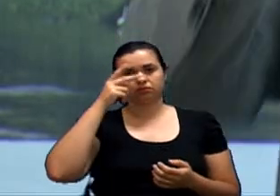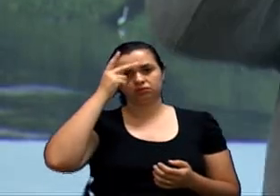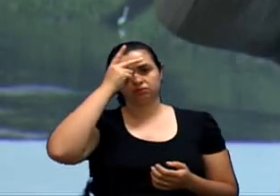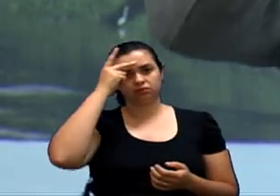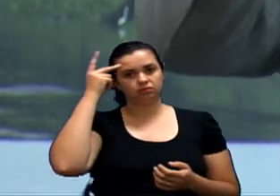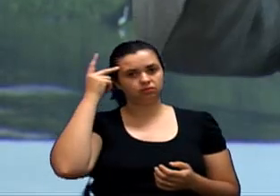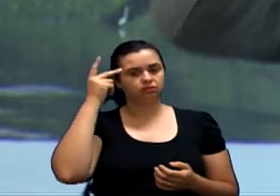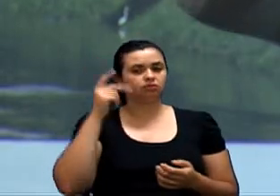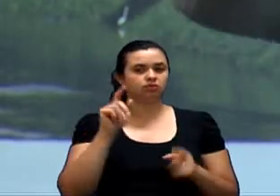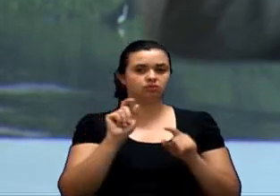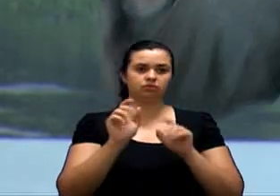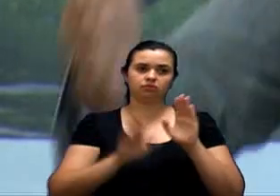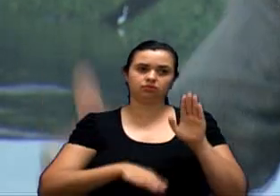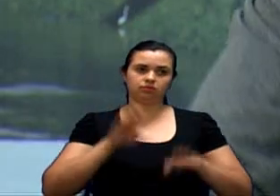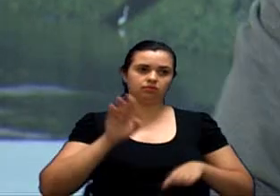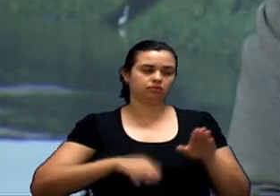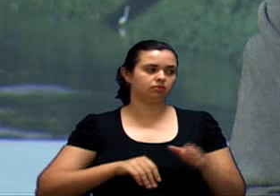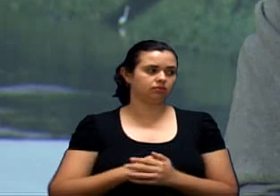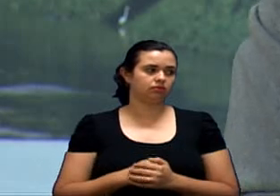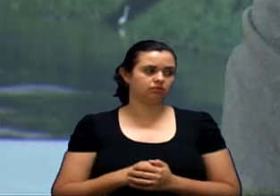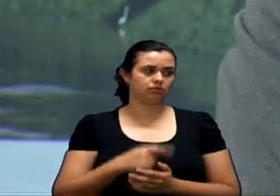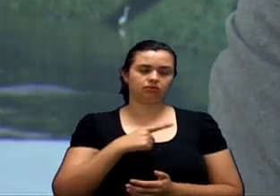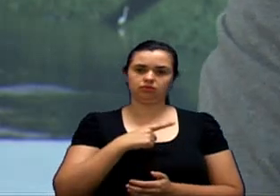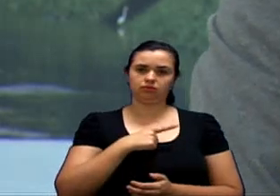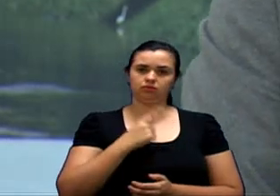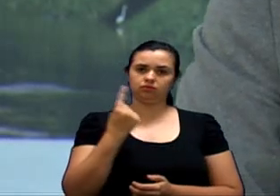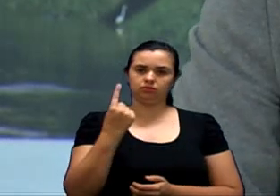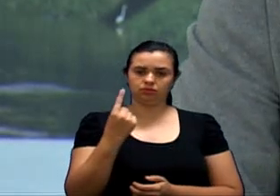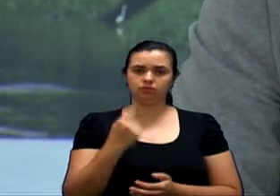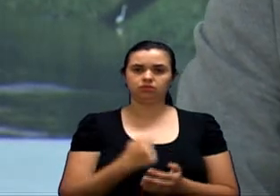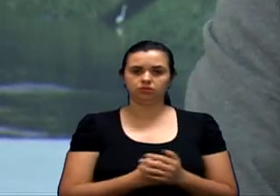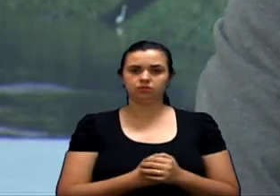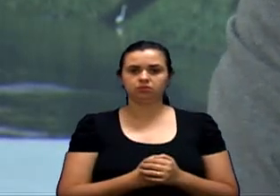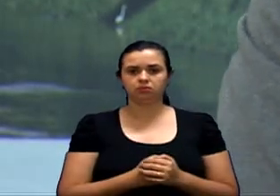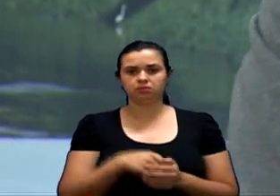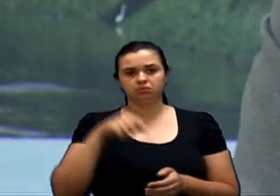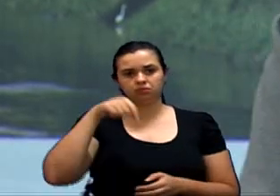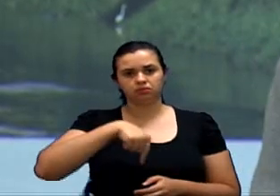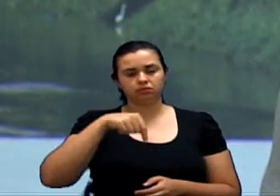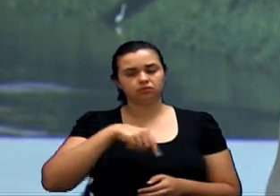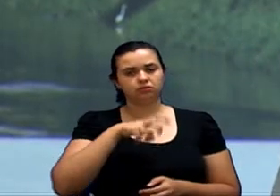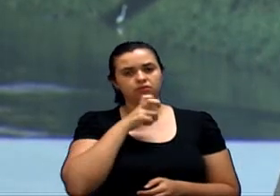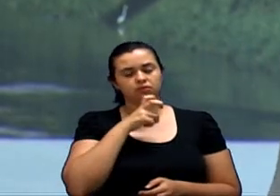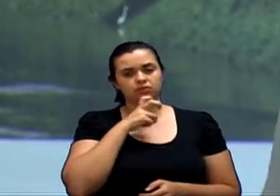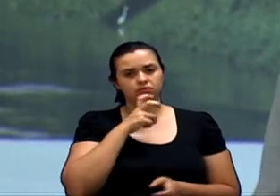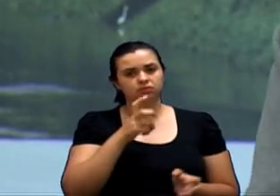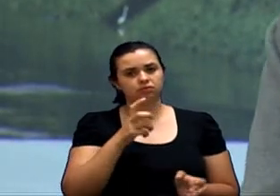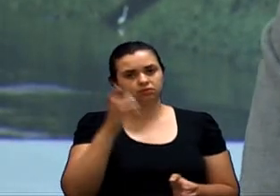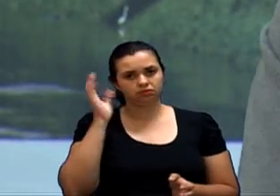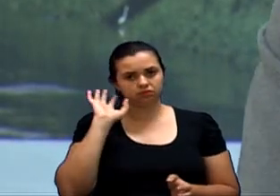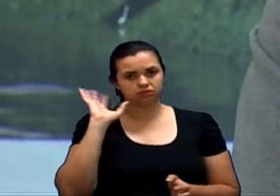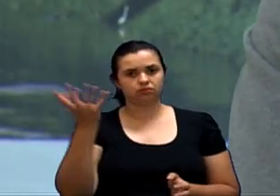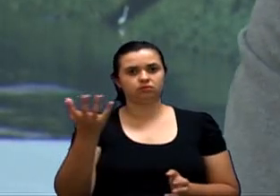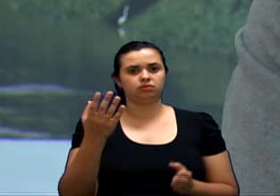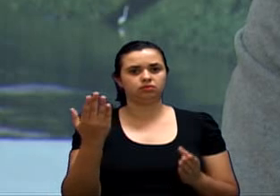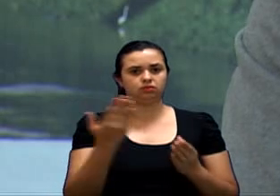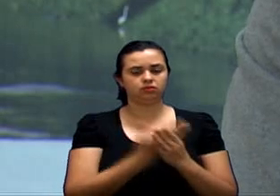como é o caso da condenação de uma operadora aqui da cidade de Sorocaba, que há pouco tempo só nos trouxe